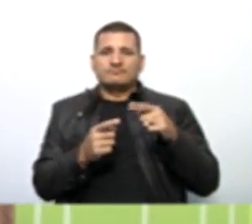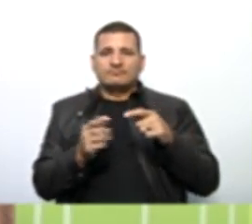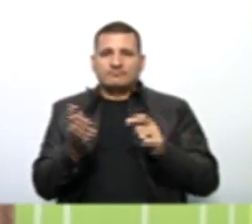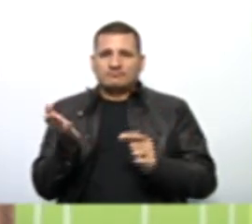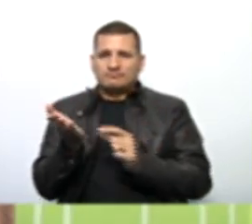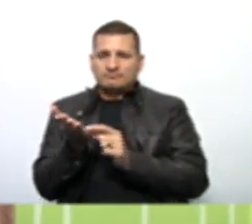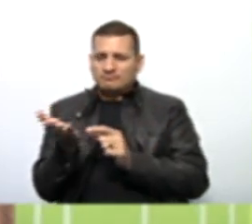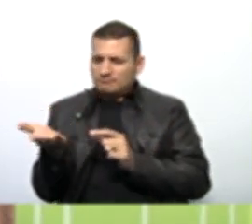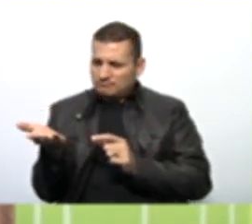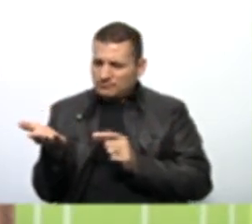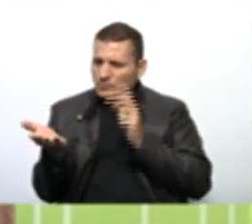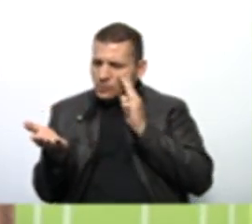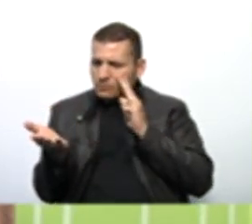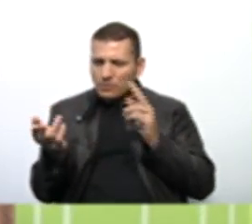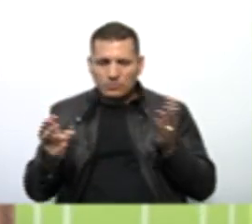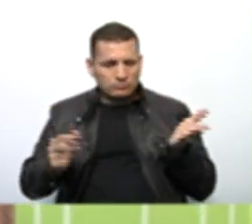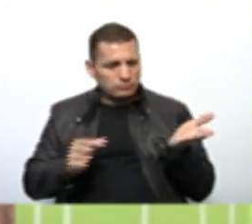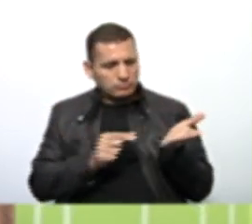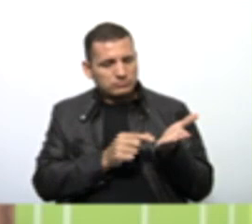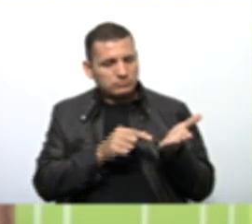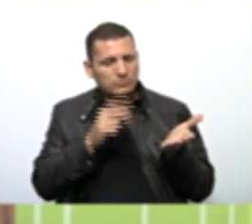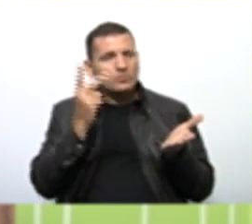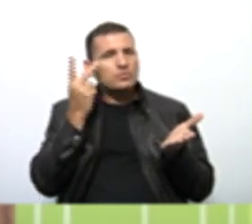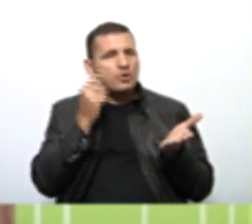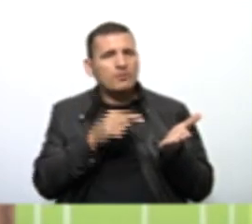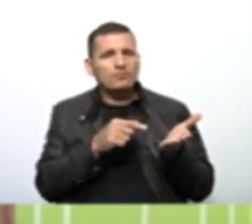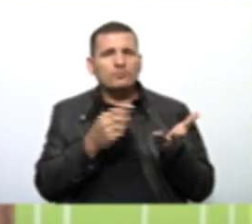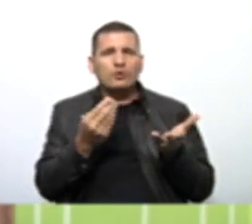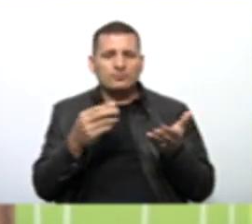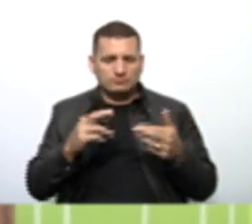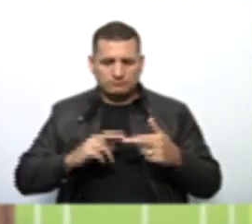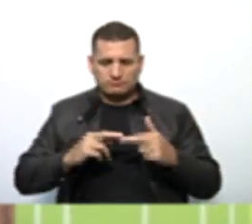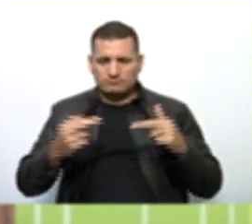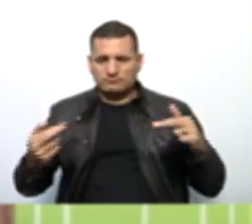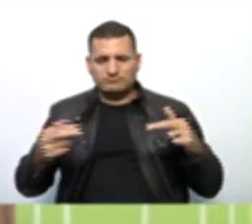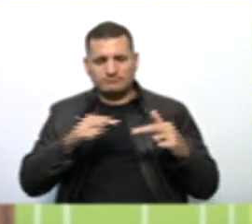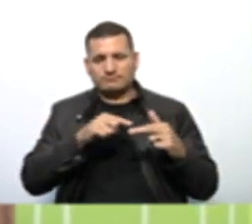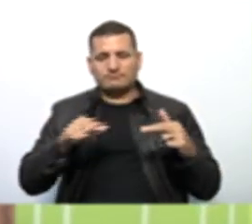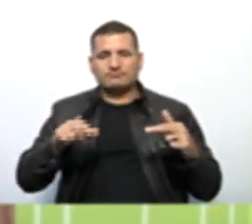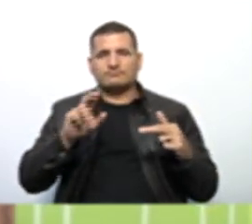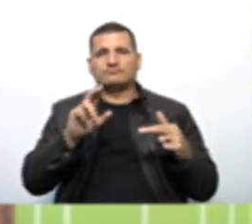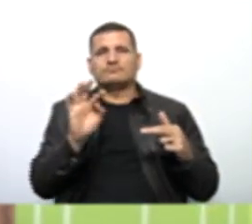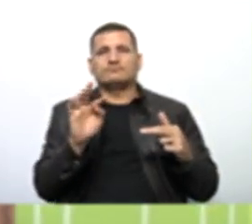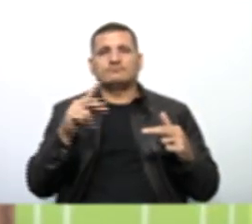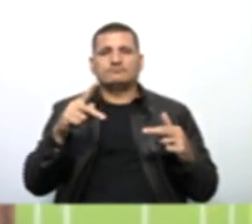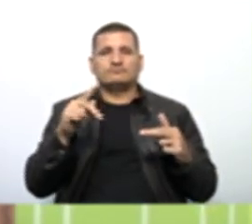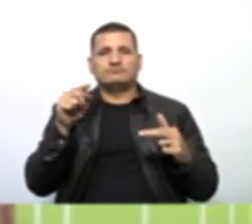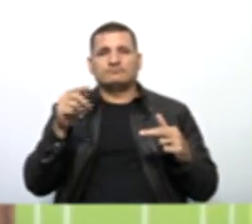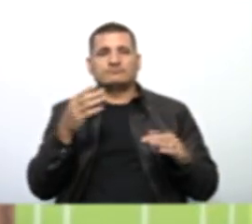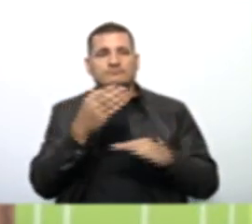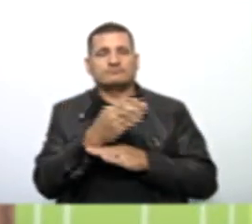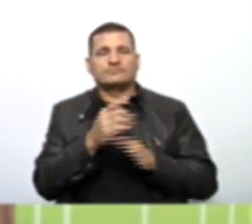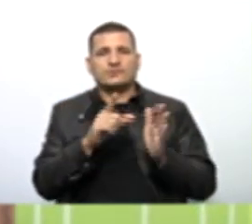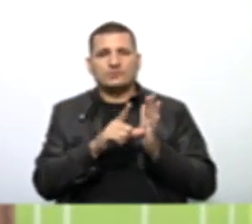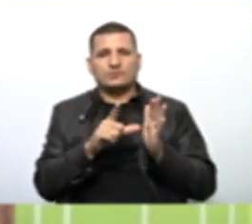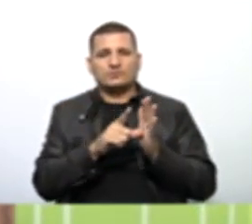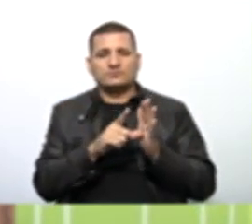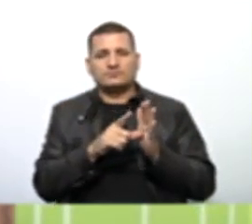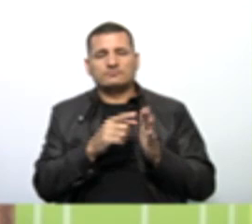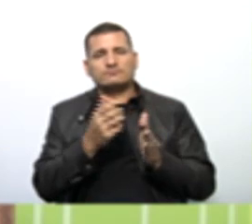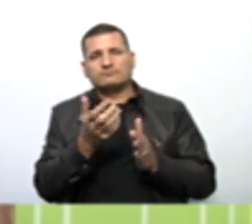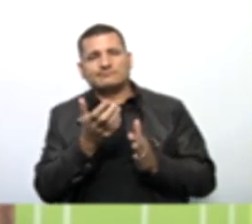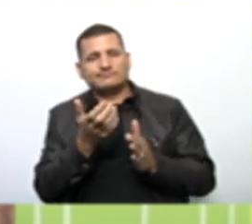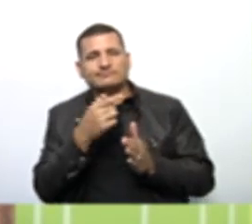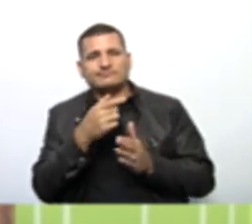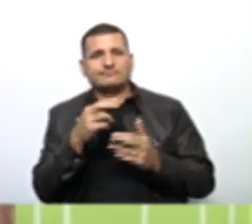conectores são tudo normal então como é que você vai imaginar que aquele cabo que você usou o tpi é normal se fui na loja você pediu na loja quer um